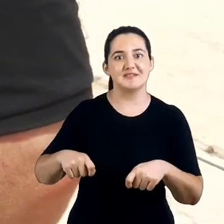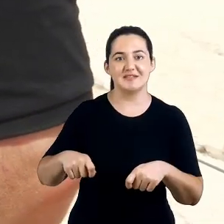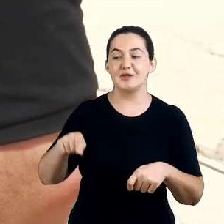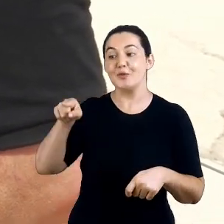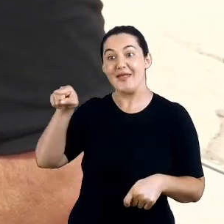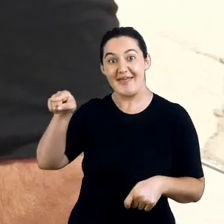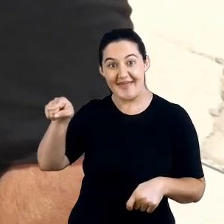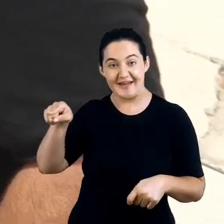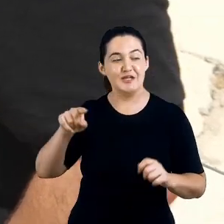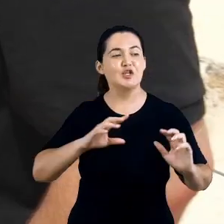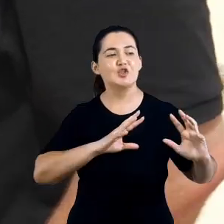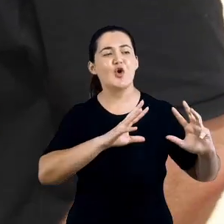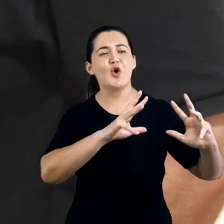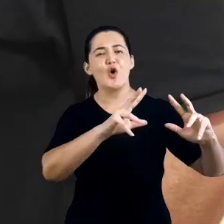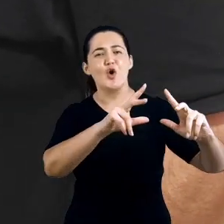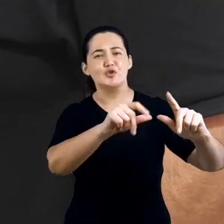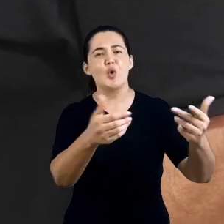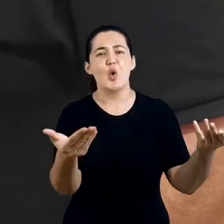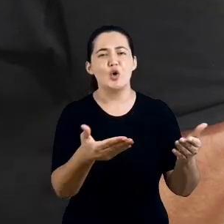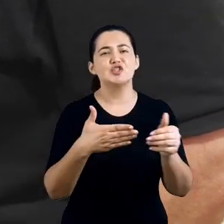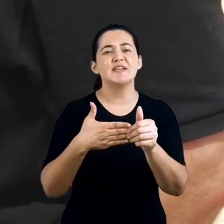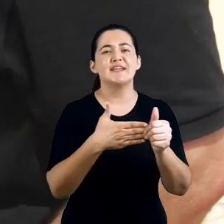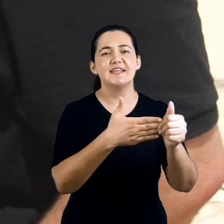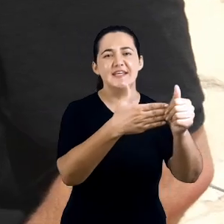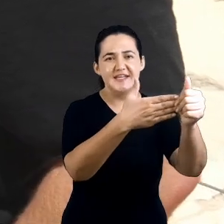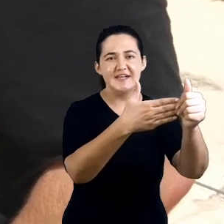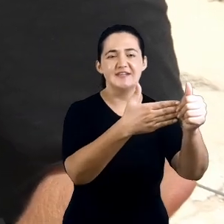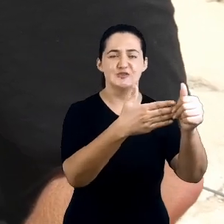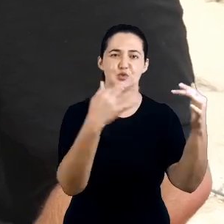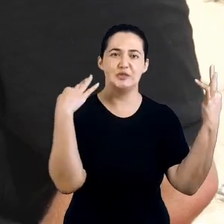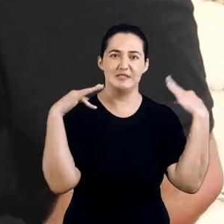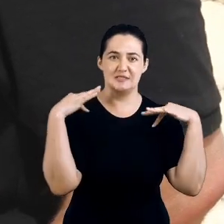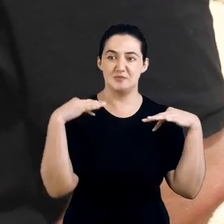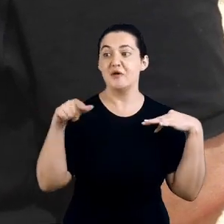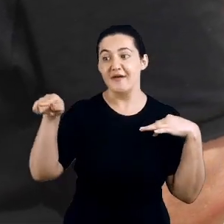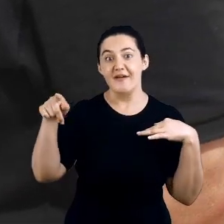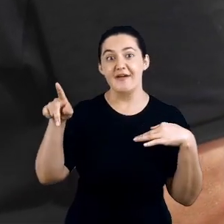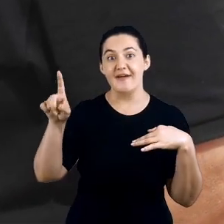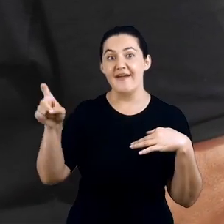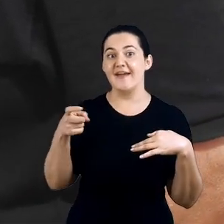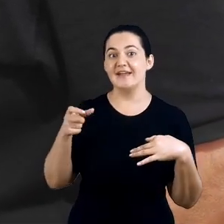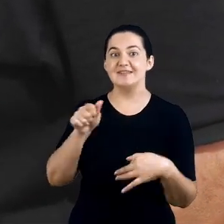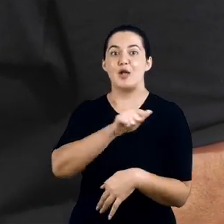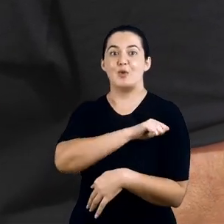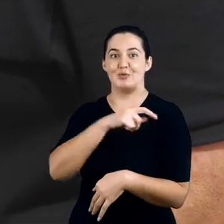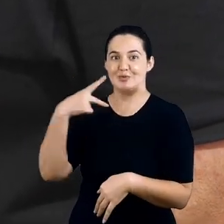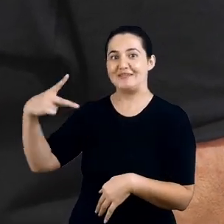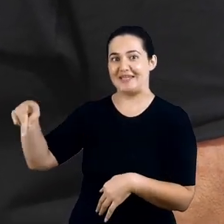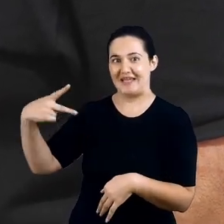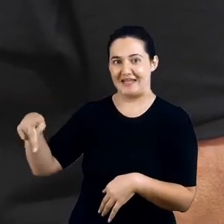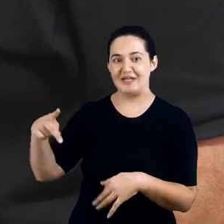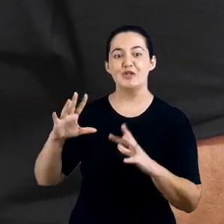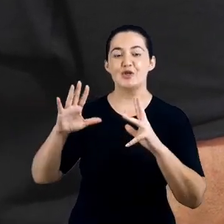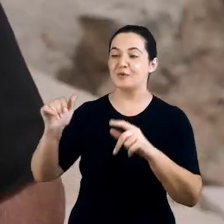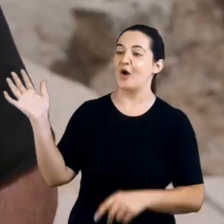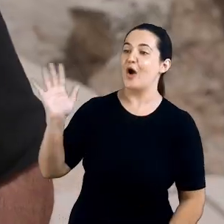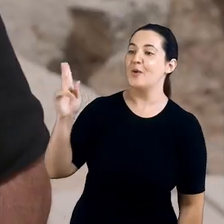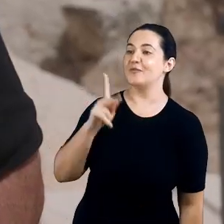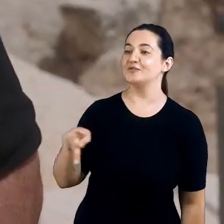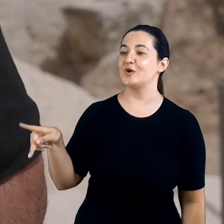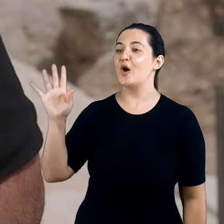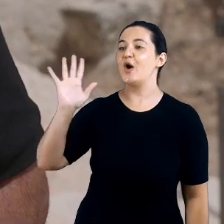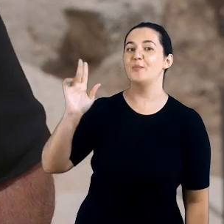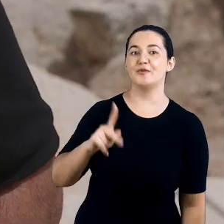temos aqui. Praticamente todos os atuais guias de Israel foram alunos dele. Quando a gente anda com ele aqui em Jerusalém, todos os guias o cumprimentam: